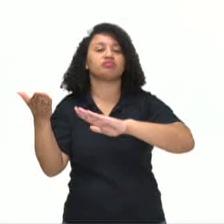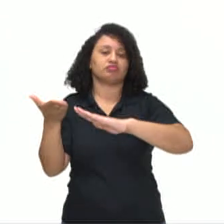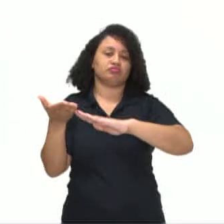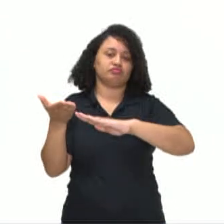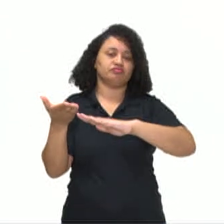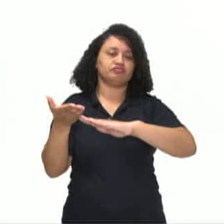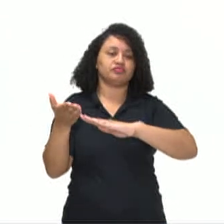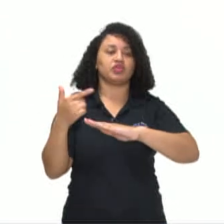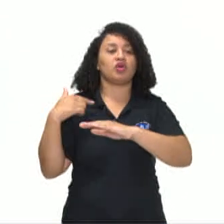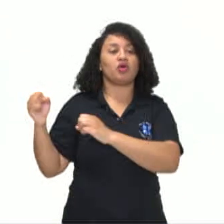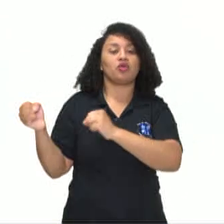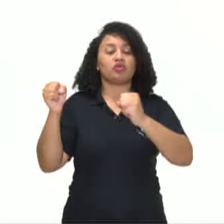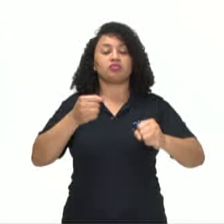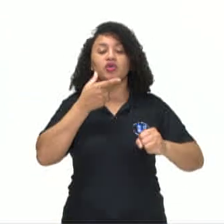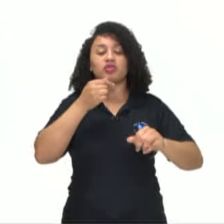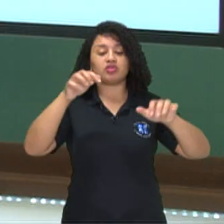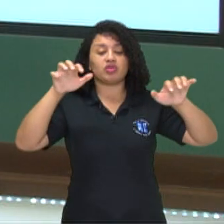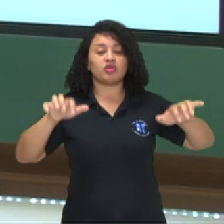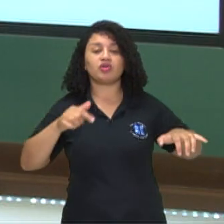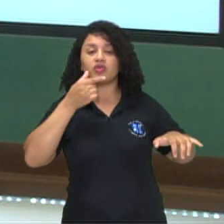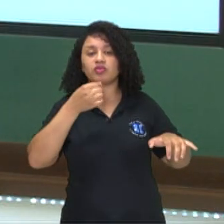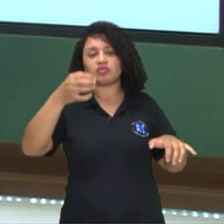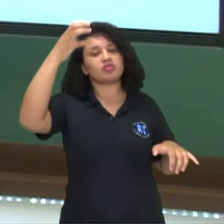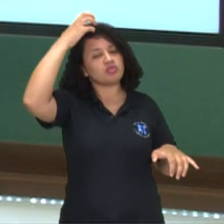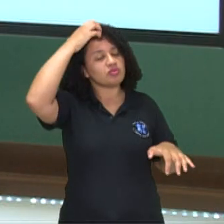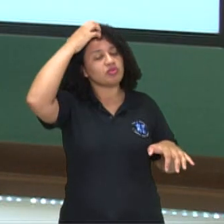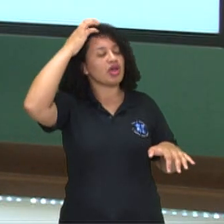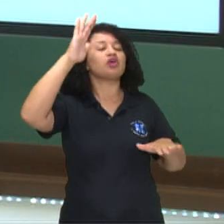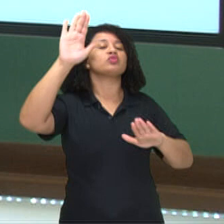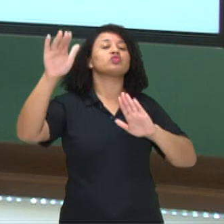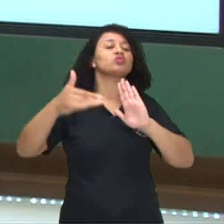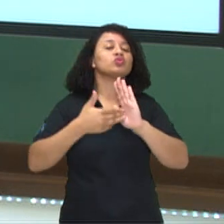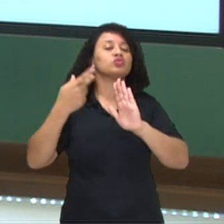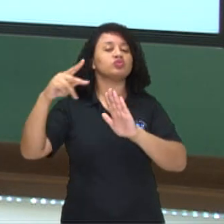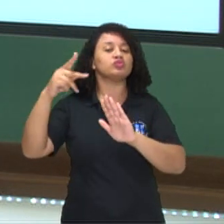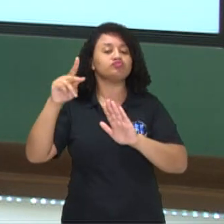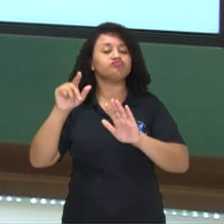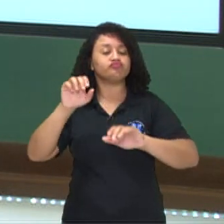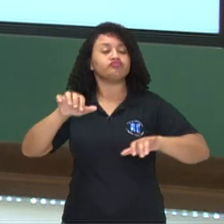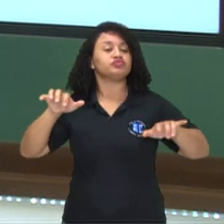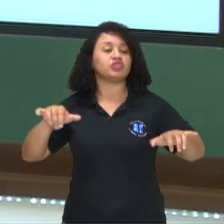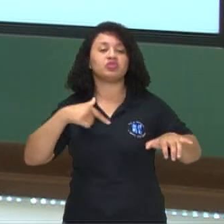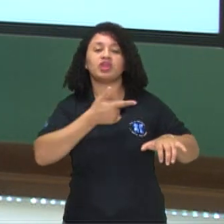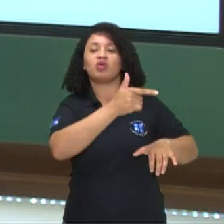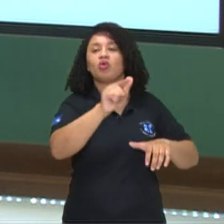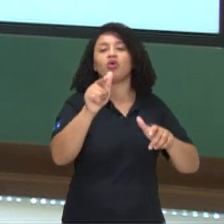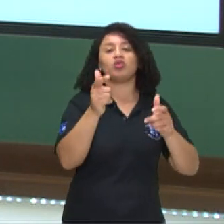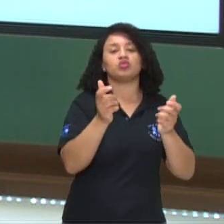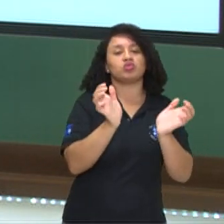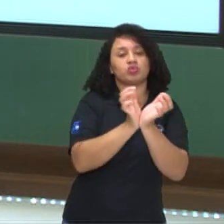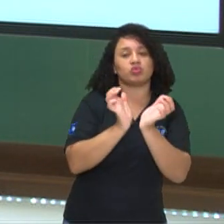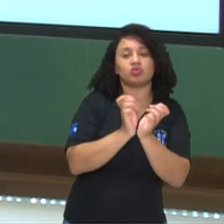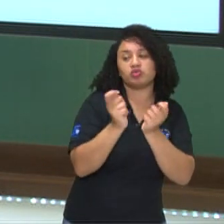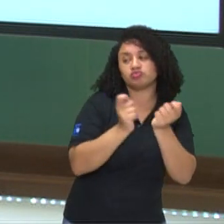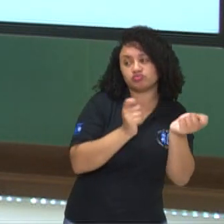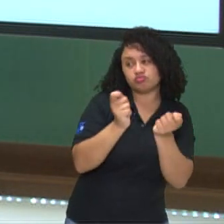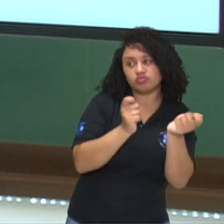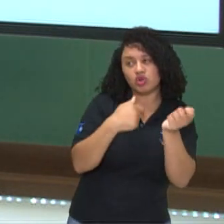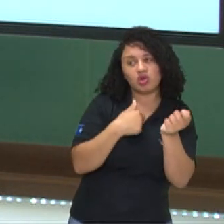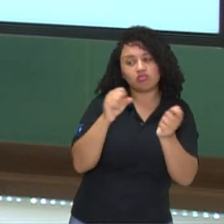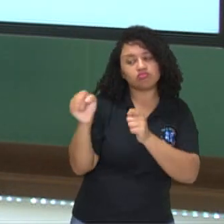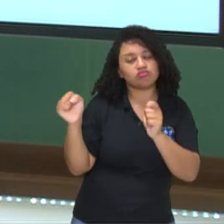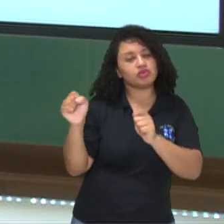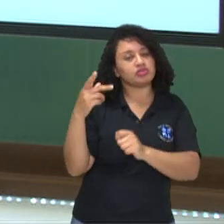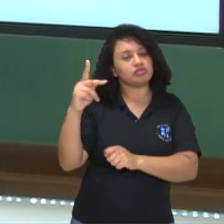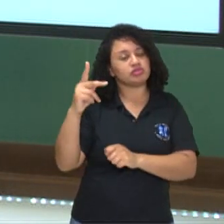Moderna, onde o poder do rei ele é absoluto, né, não sendo regulado por nenhuma forma, parlamento ou algum órgão, e